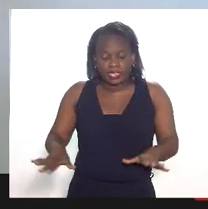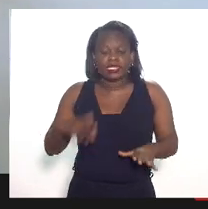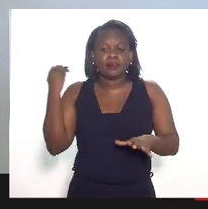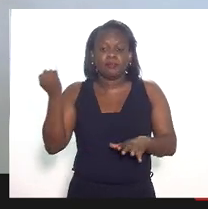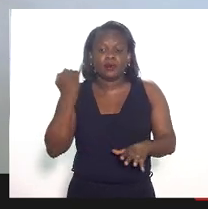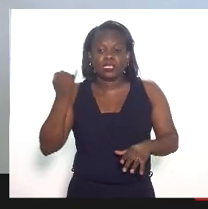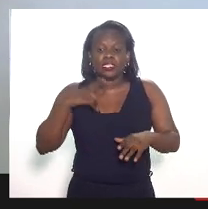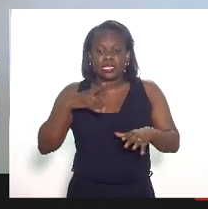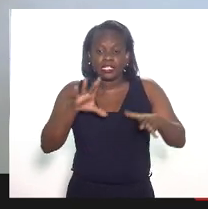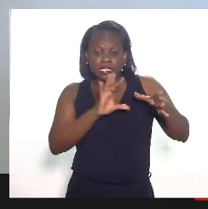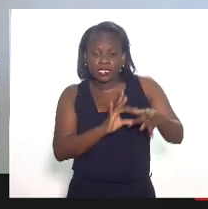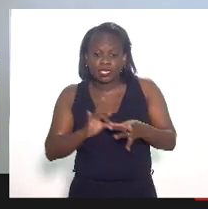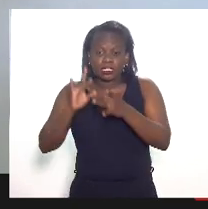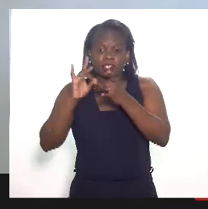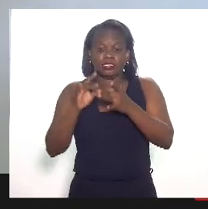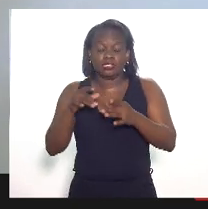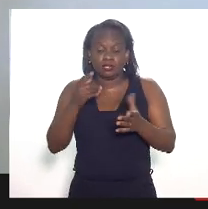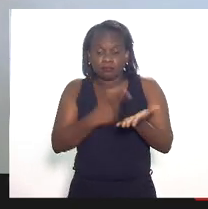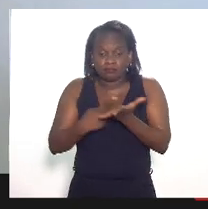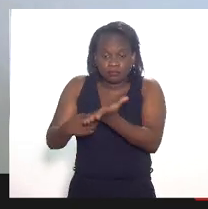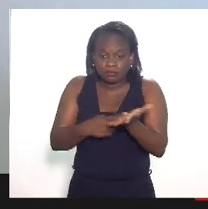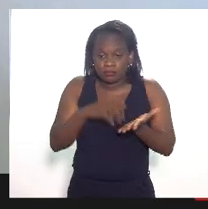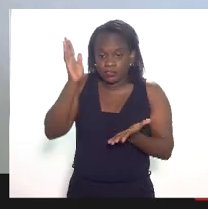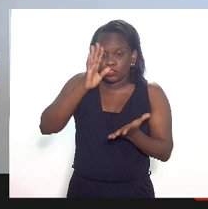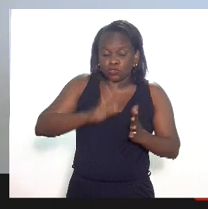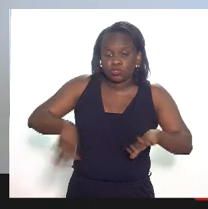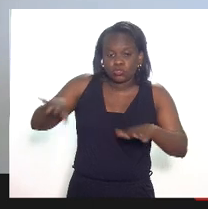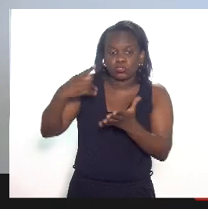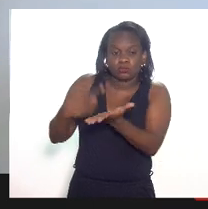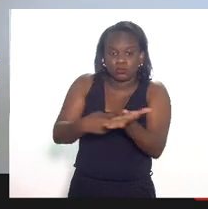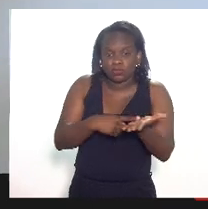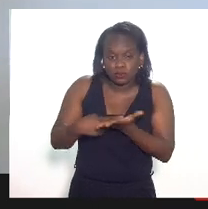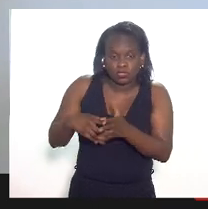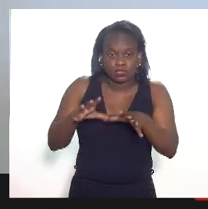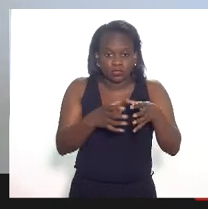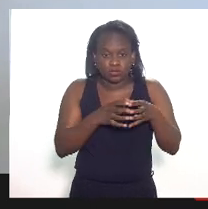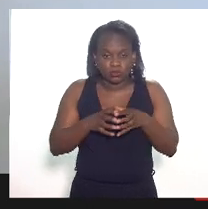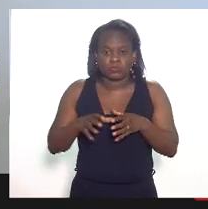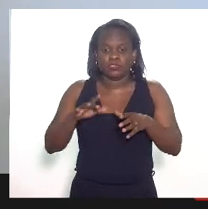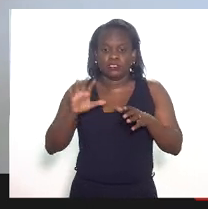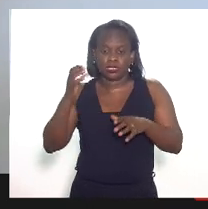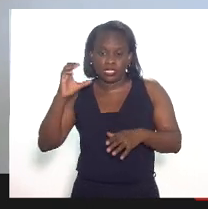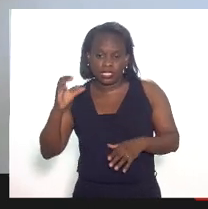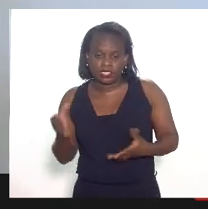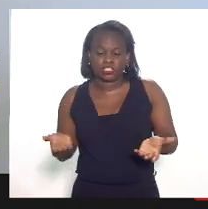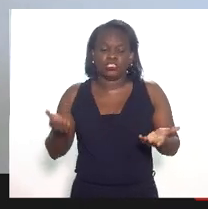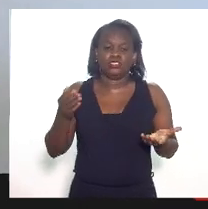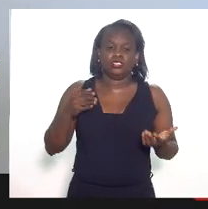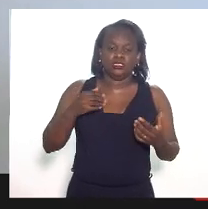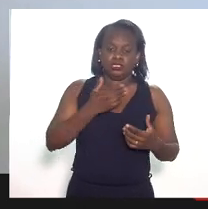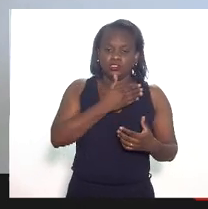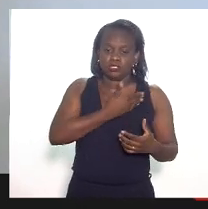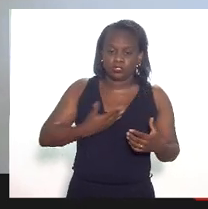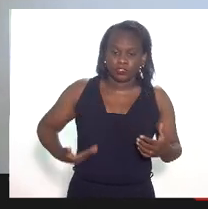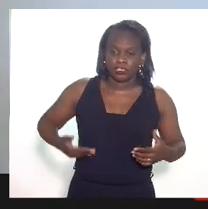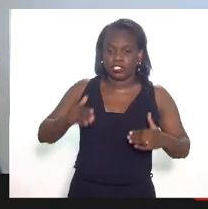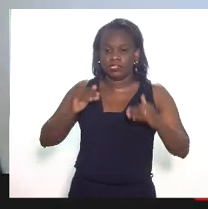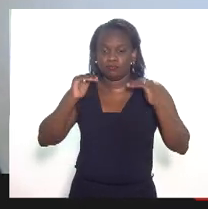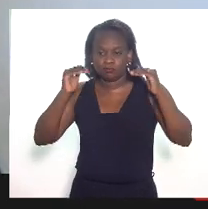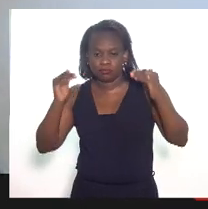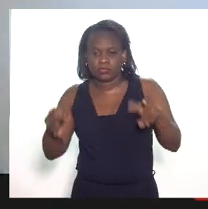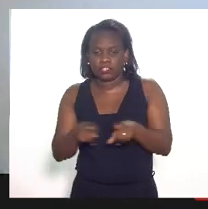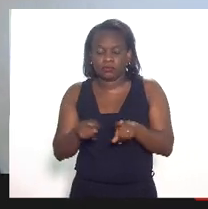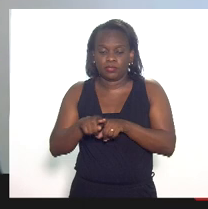uma coordenação nacional articulada entre os entes federados, comunidade científica, poderes constituídos e o